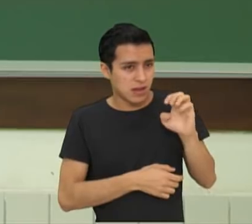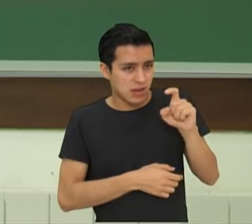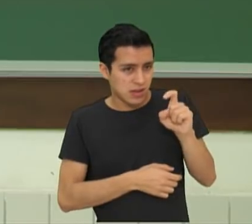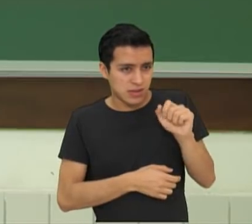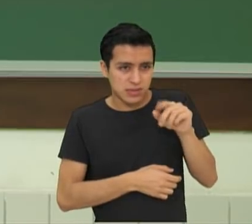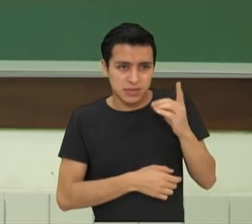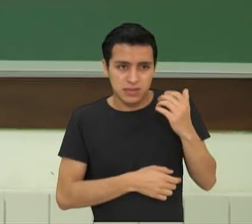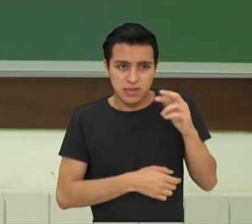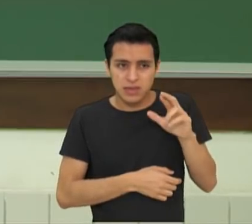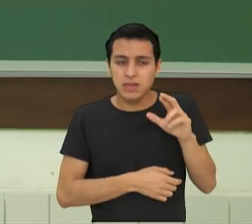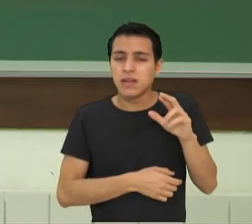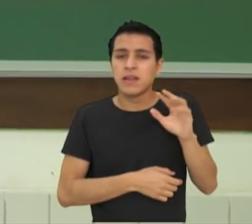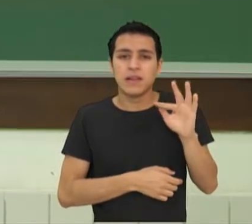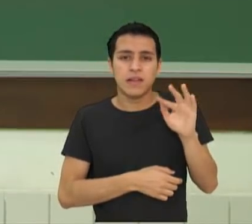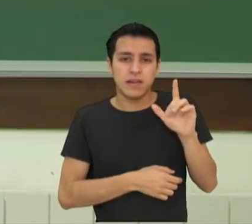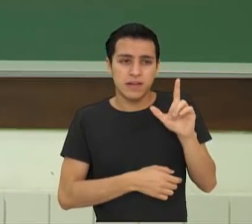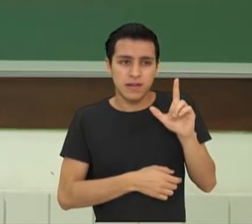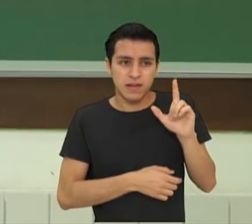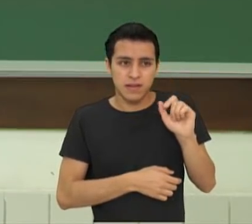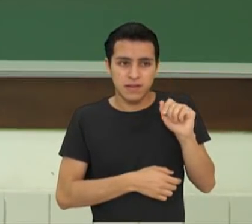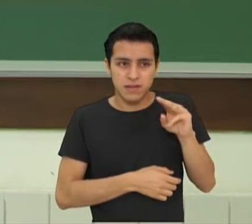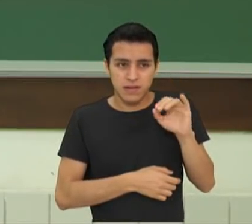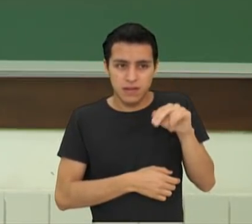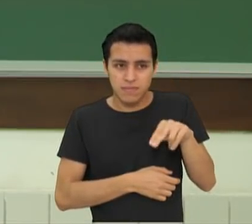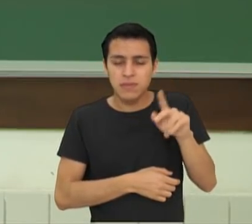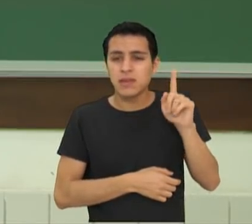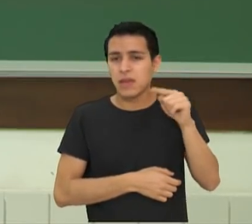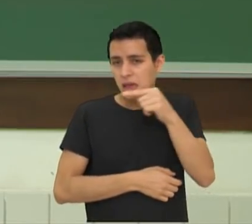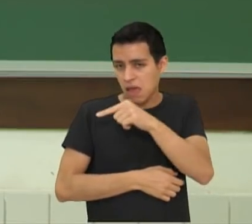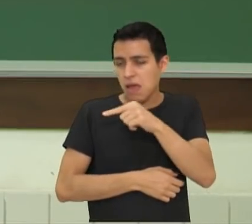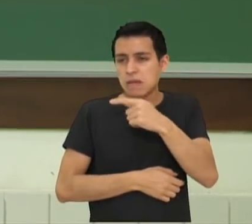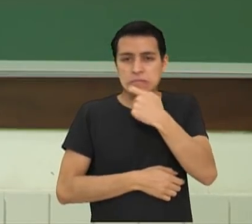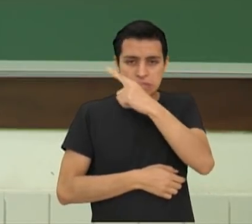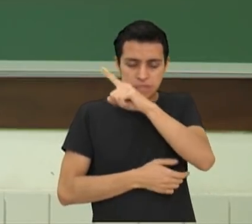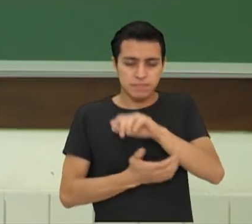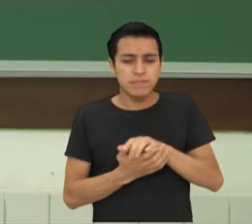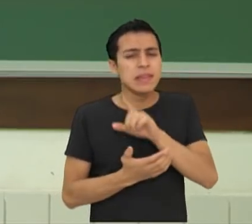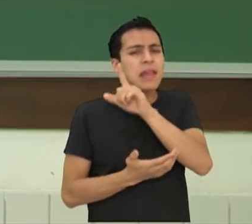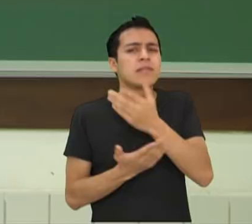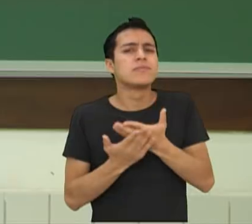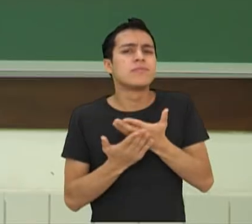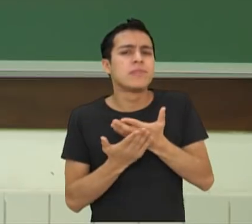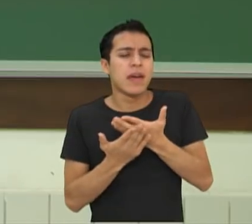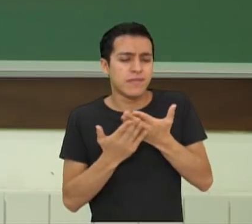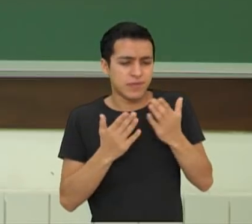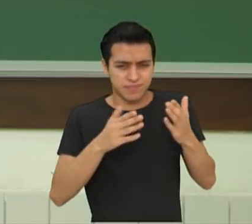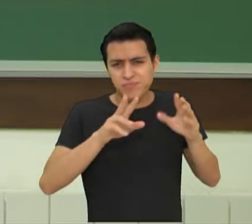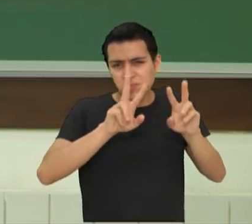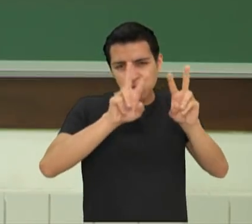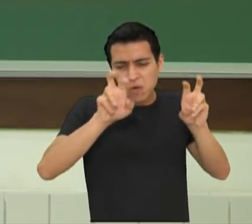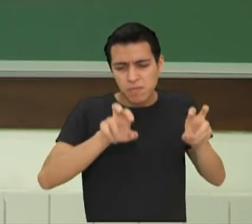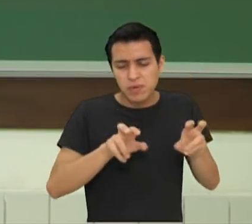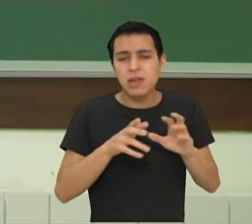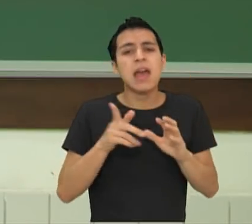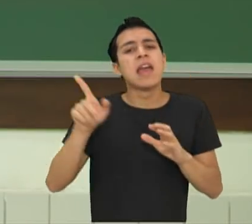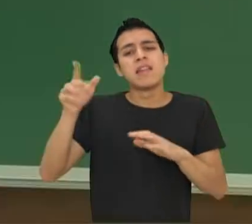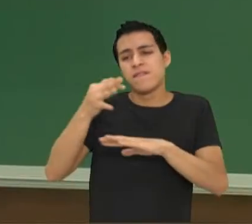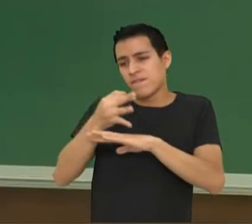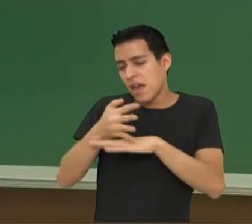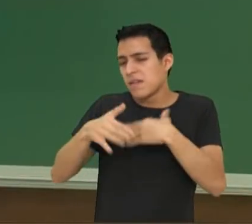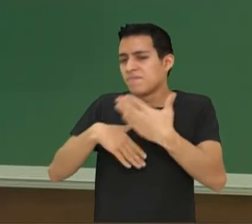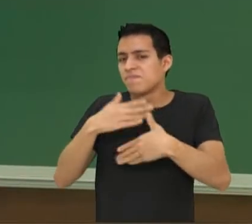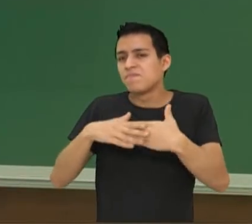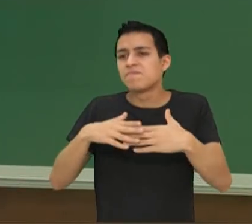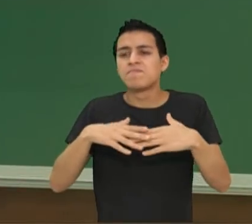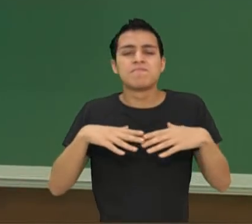na Inglaterra, ele saiu de férias. E ele estudava remédios contra bactérias. Mas ele saiu de férias e o que